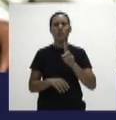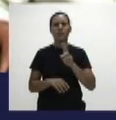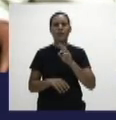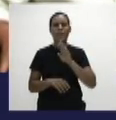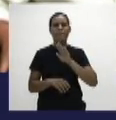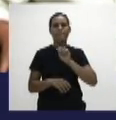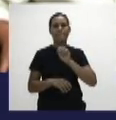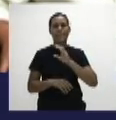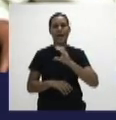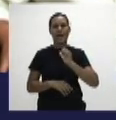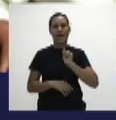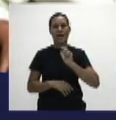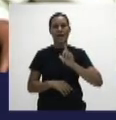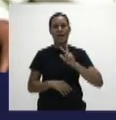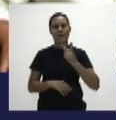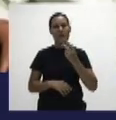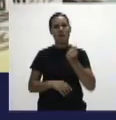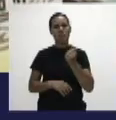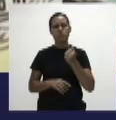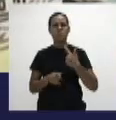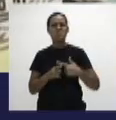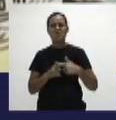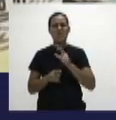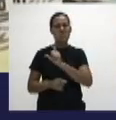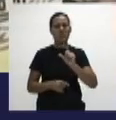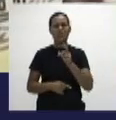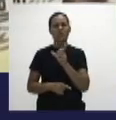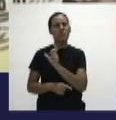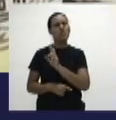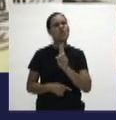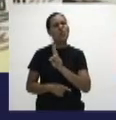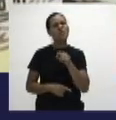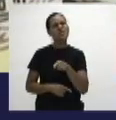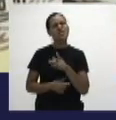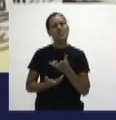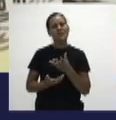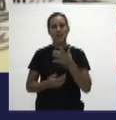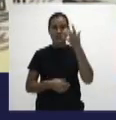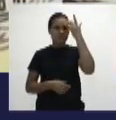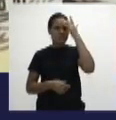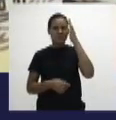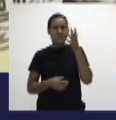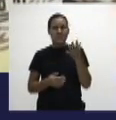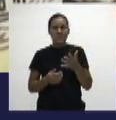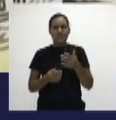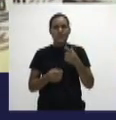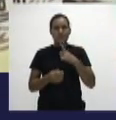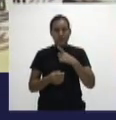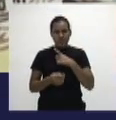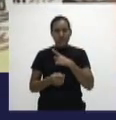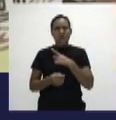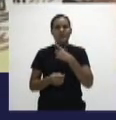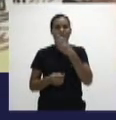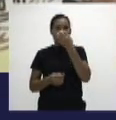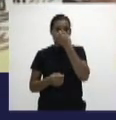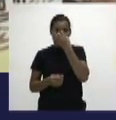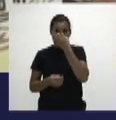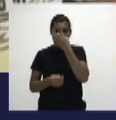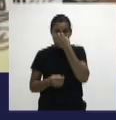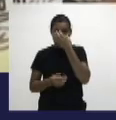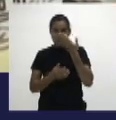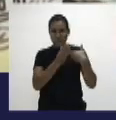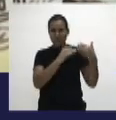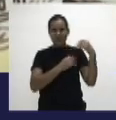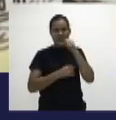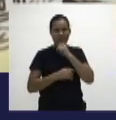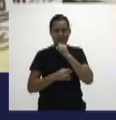de palhaço Magrão mesmo não põe bacalhau Por que bacalhau e então justamente isso eu também é uma coisa assim e tinha um palhaço já